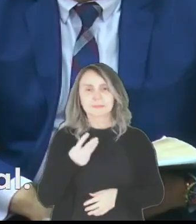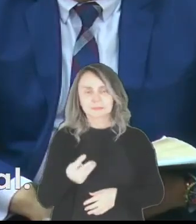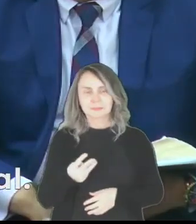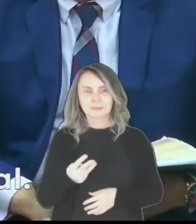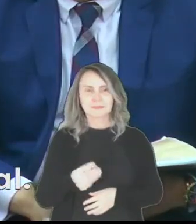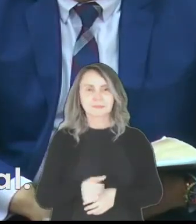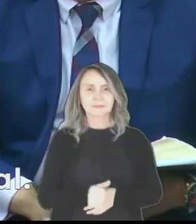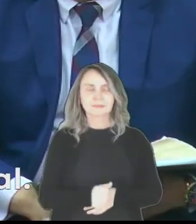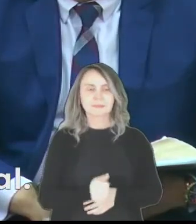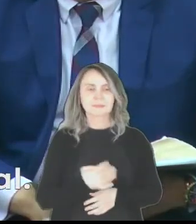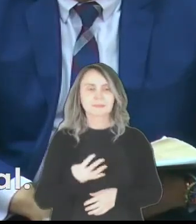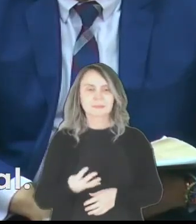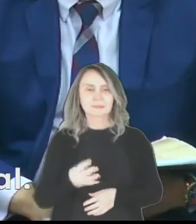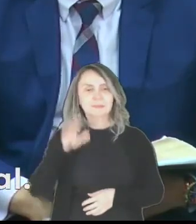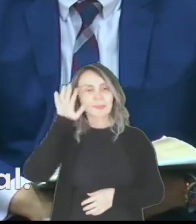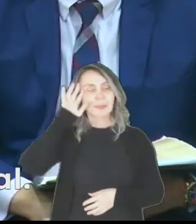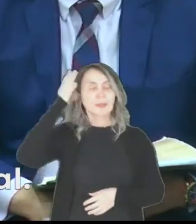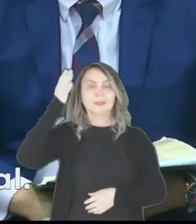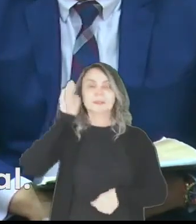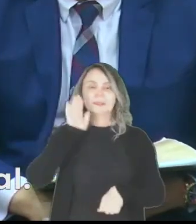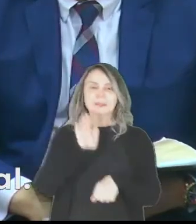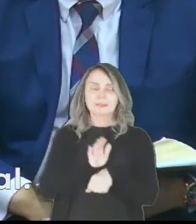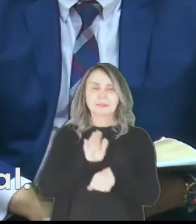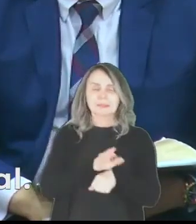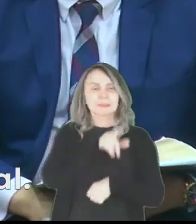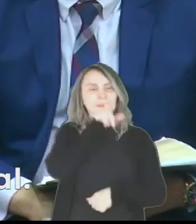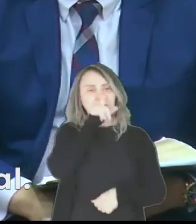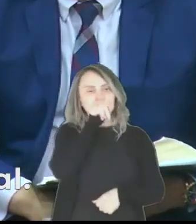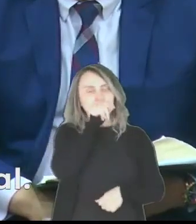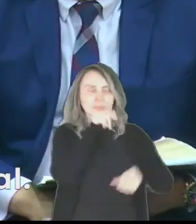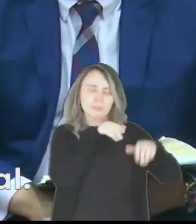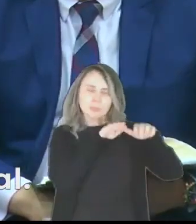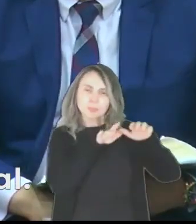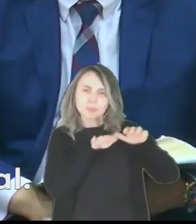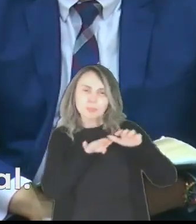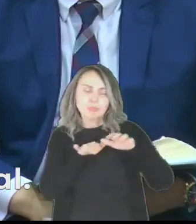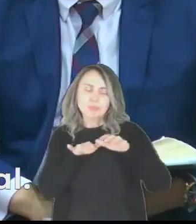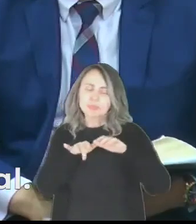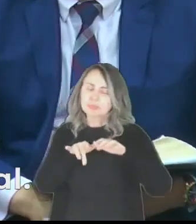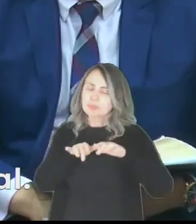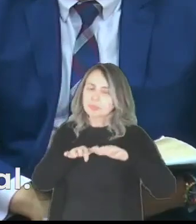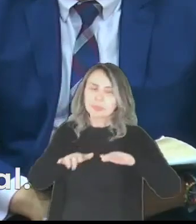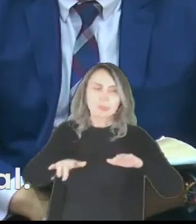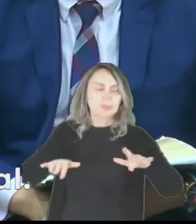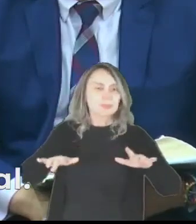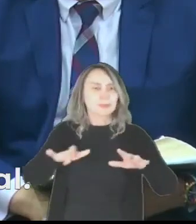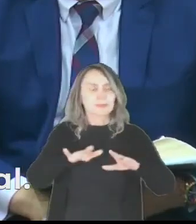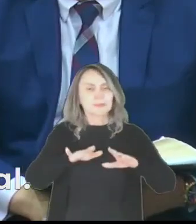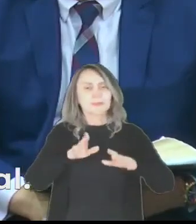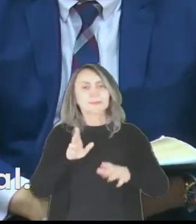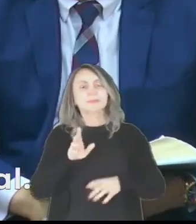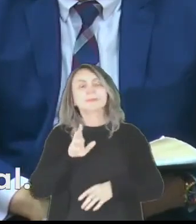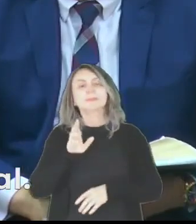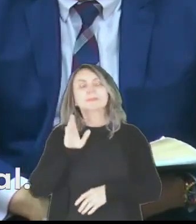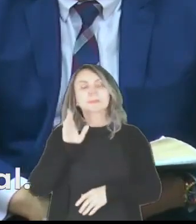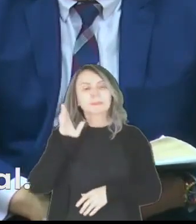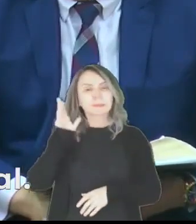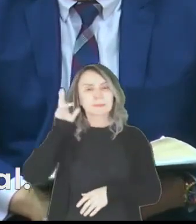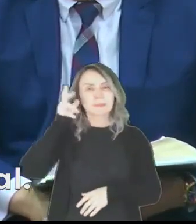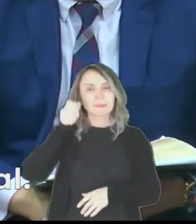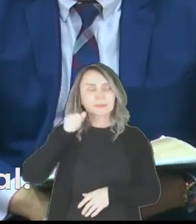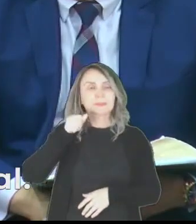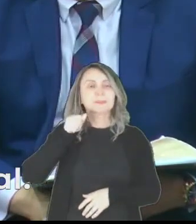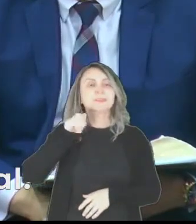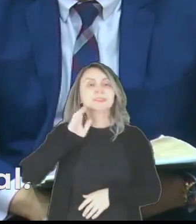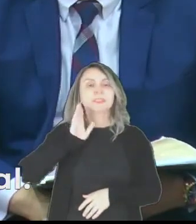aconteceu que à tarde subiu os codornizes e cobriu o arraial, e pela manhã jazia o orvalho ao